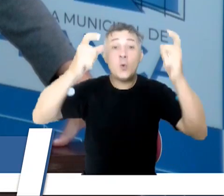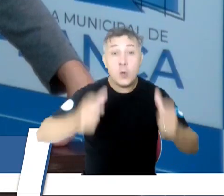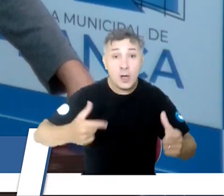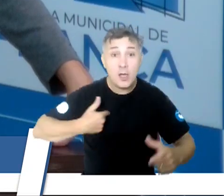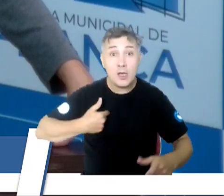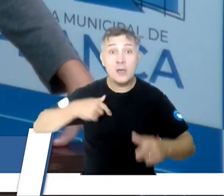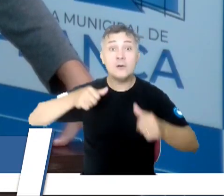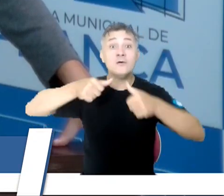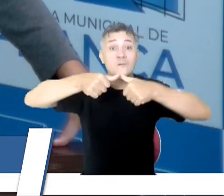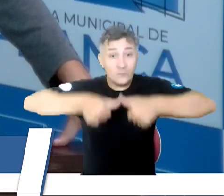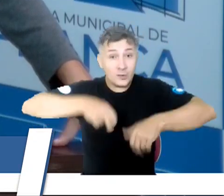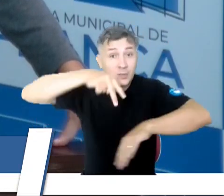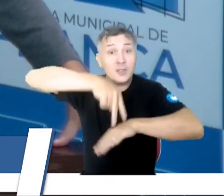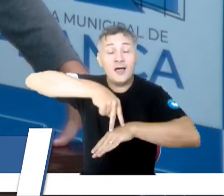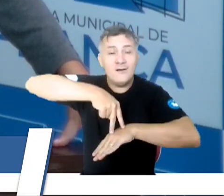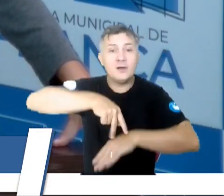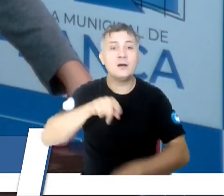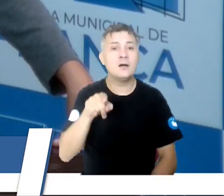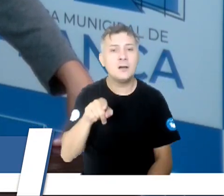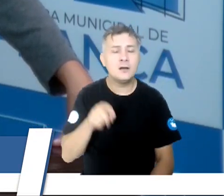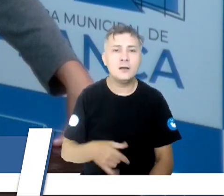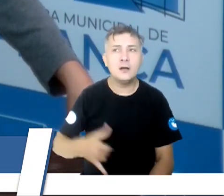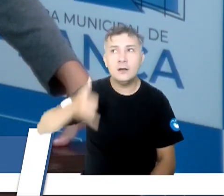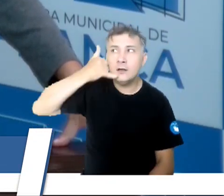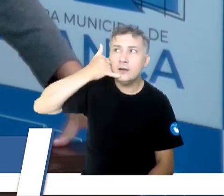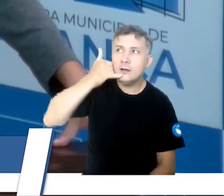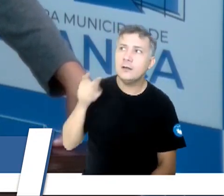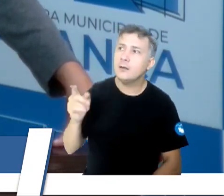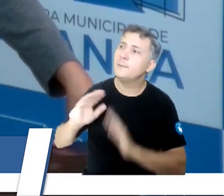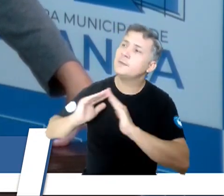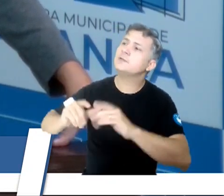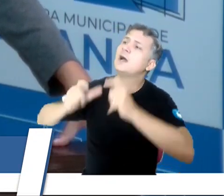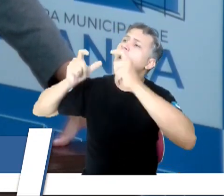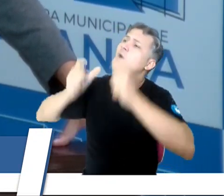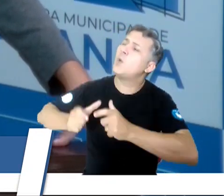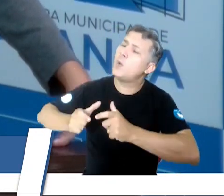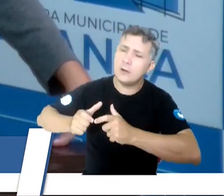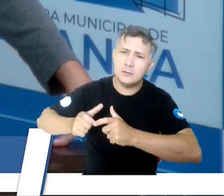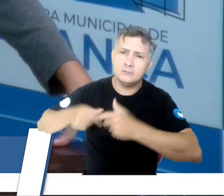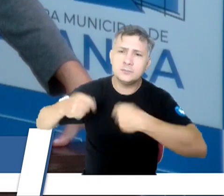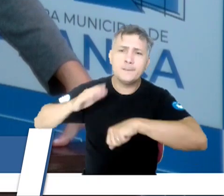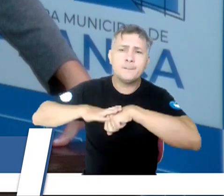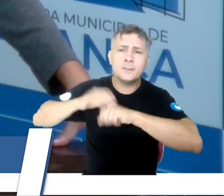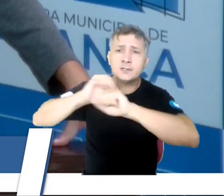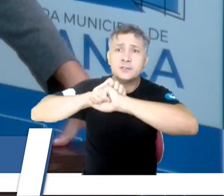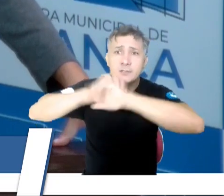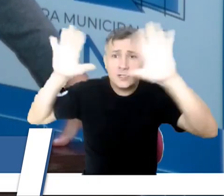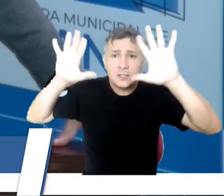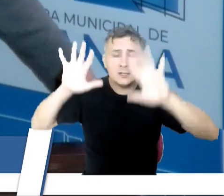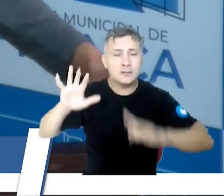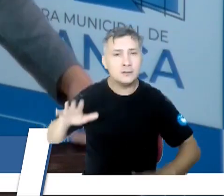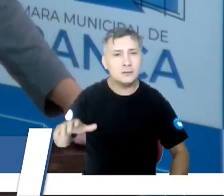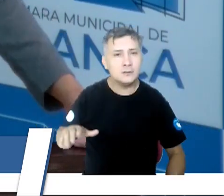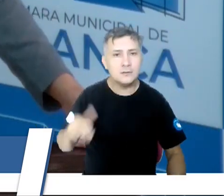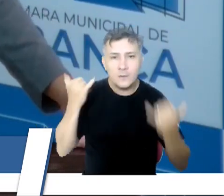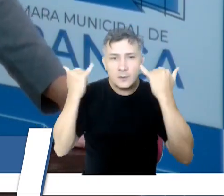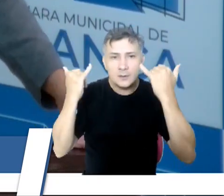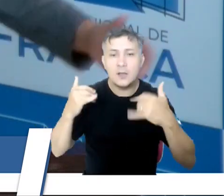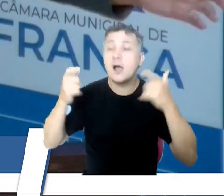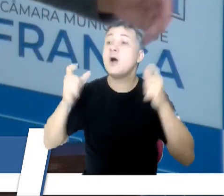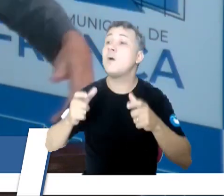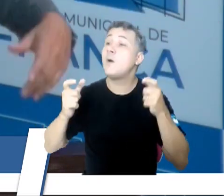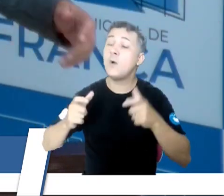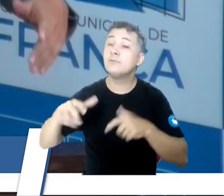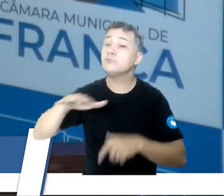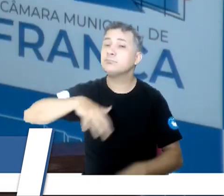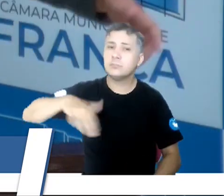O atendente pediu que eu fosse mais claro de falar da localização. Eu peguei e falei, jovem, desculpa,